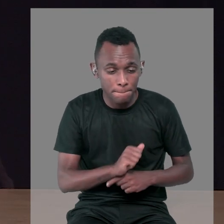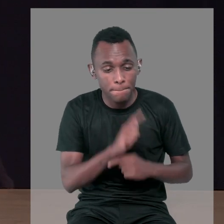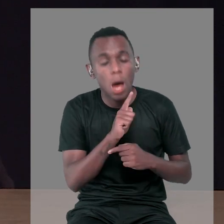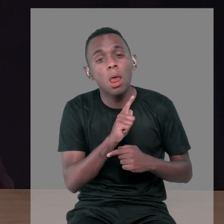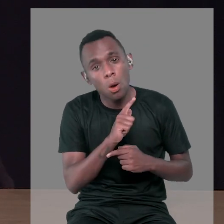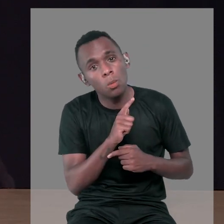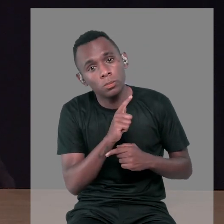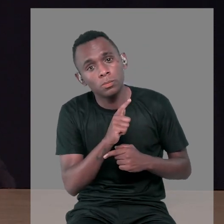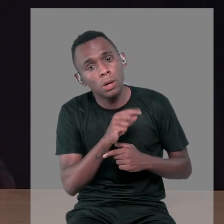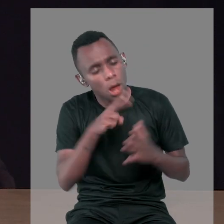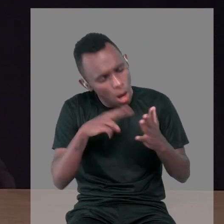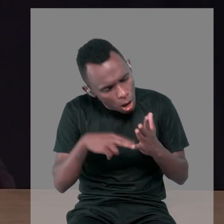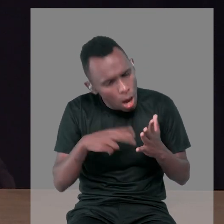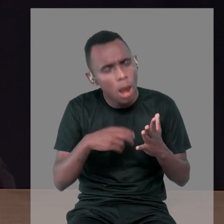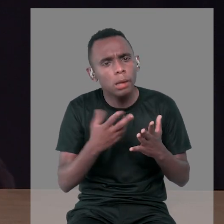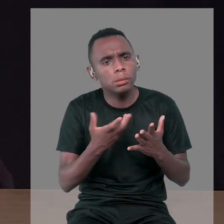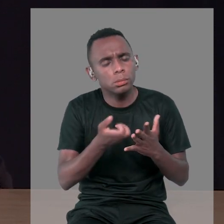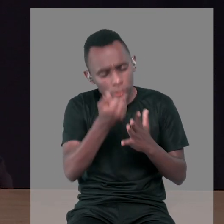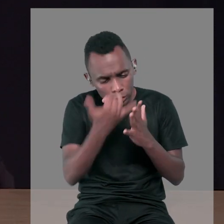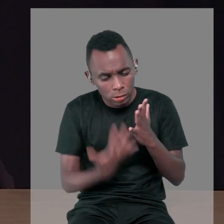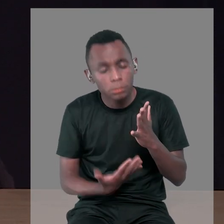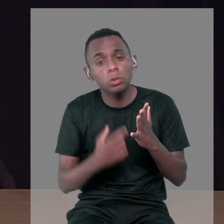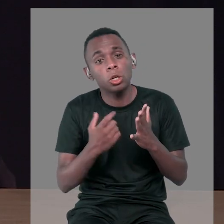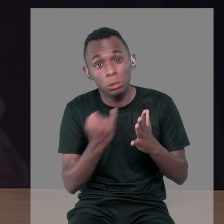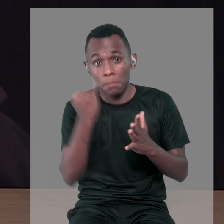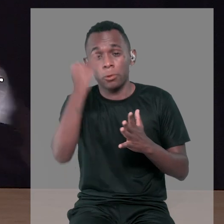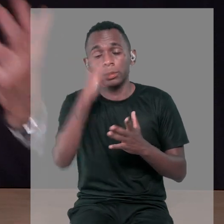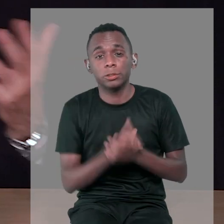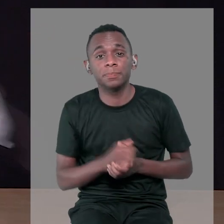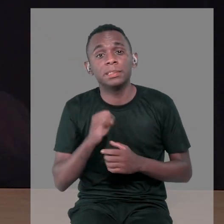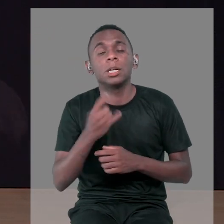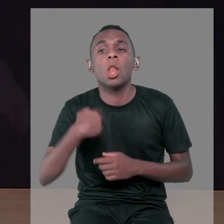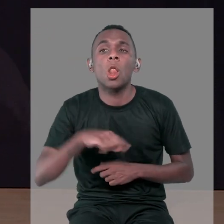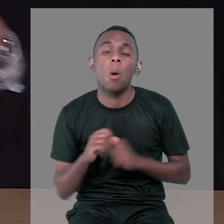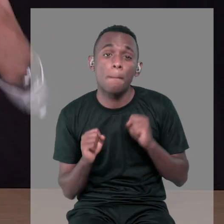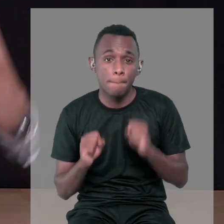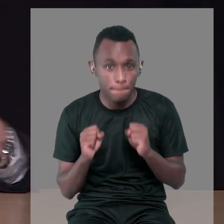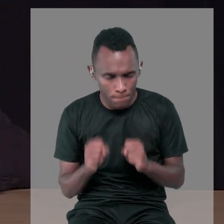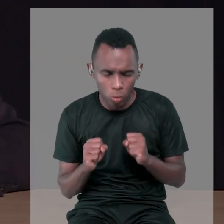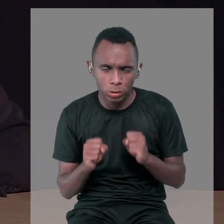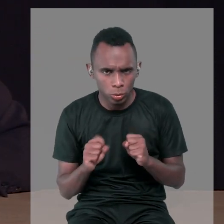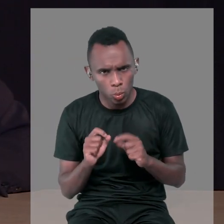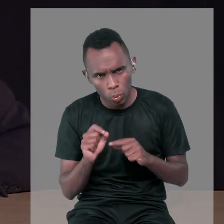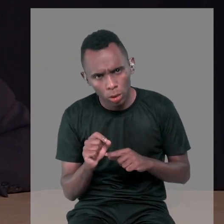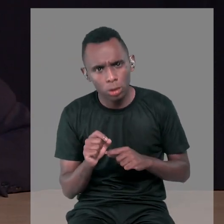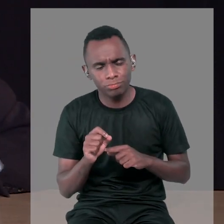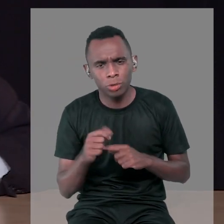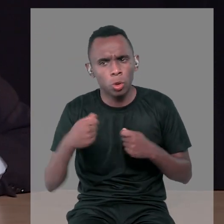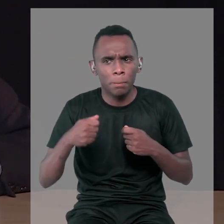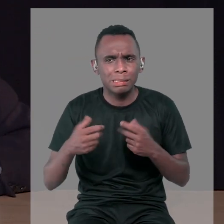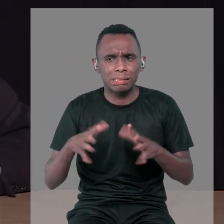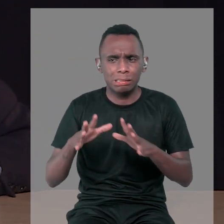ensinou algo precioso. Quer dizer, se nós podemos, sem ter que interpelar uns aos outros do ponto de vista, né,